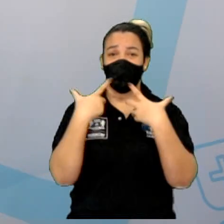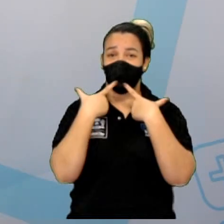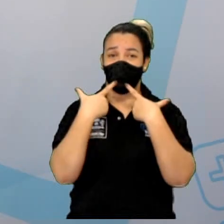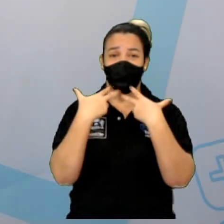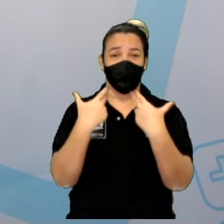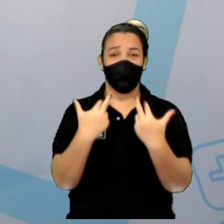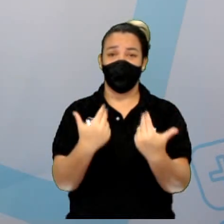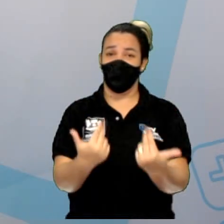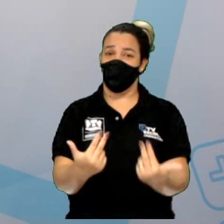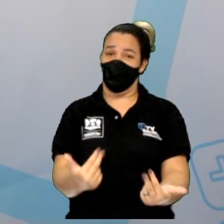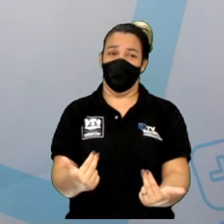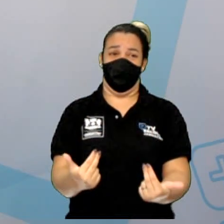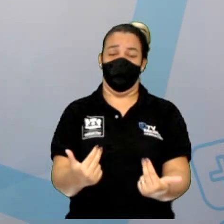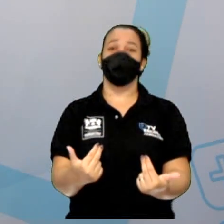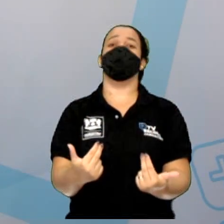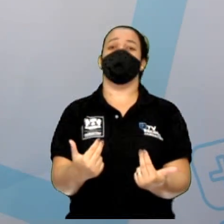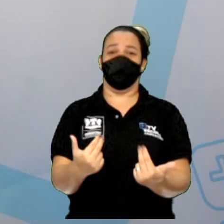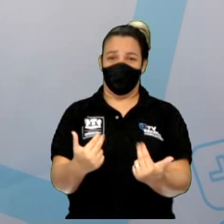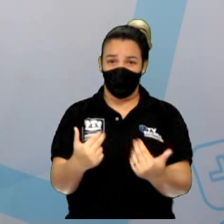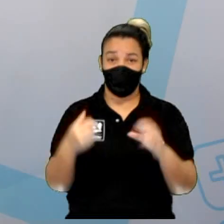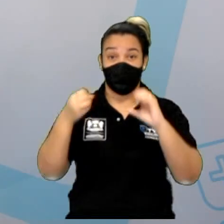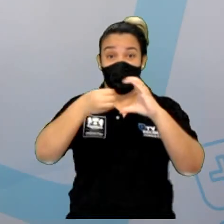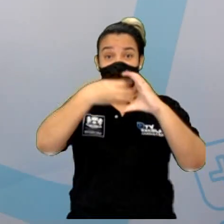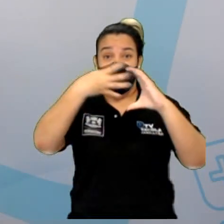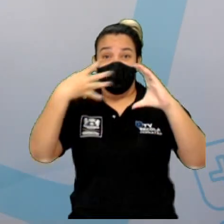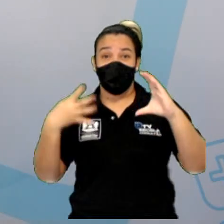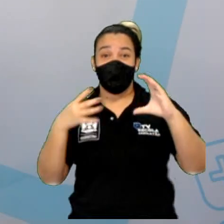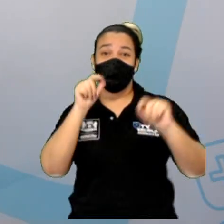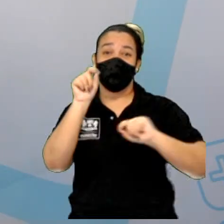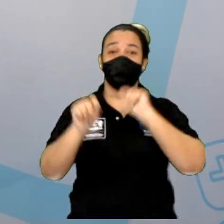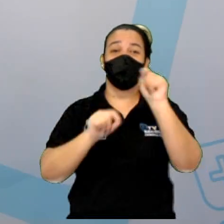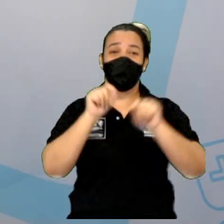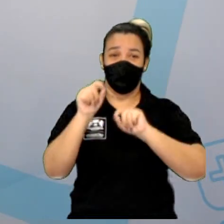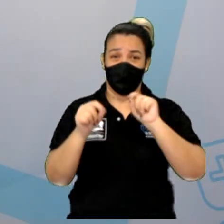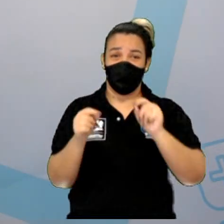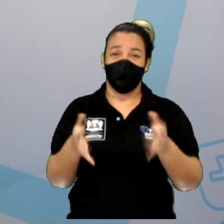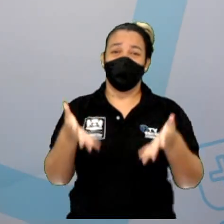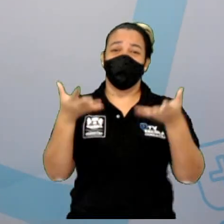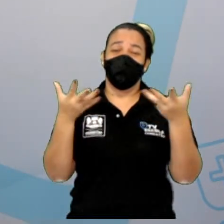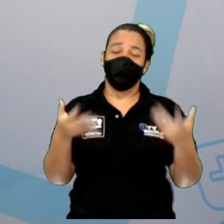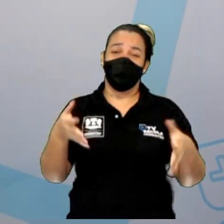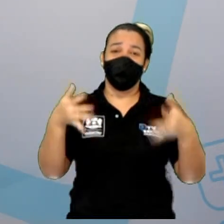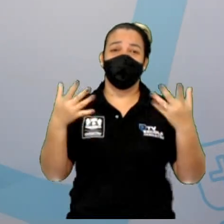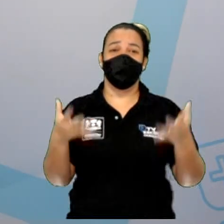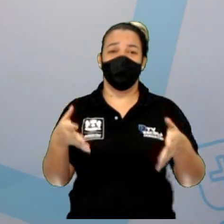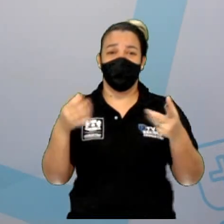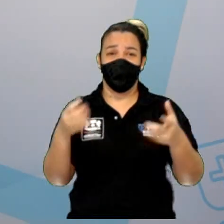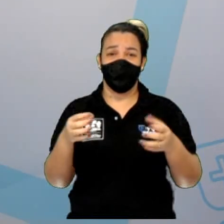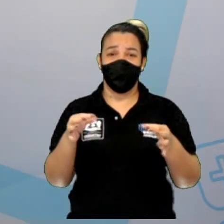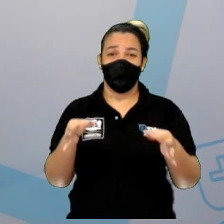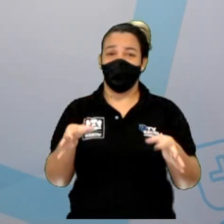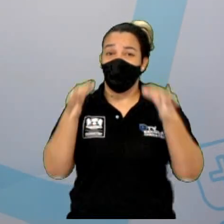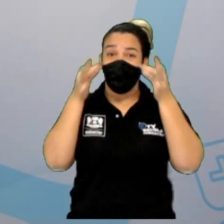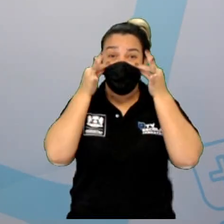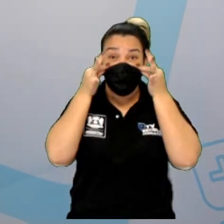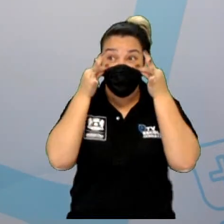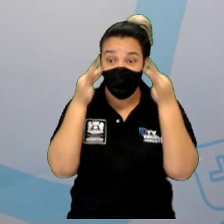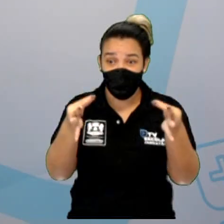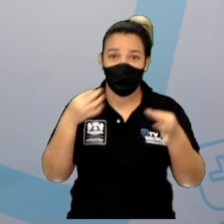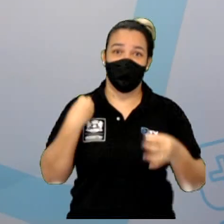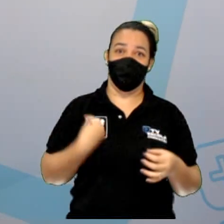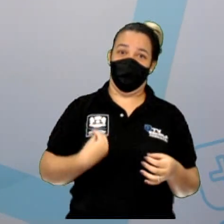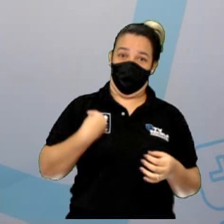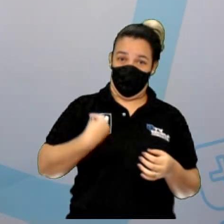a característica de serem dinâmicas e sensíveis. Porque a linguagem, ela é ativa, gente, a linguagem, ela é viva. Então,